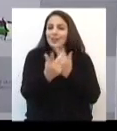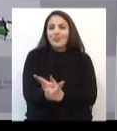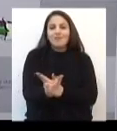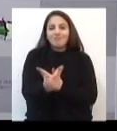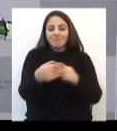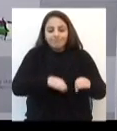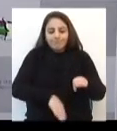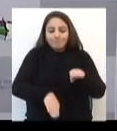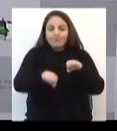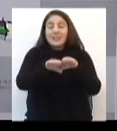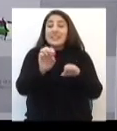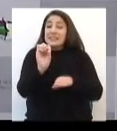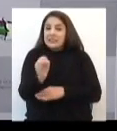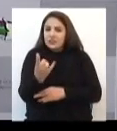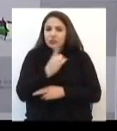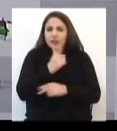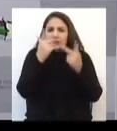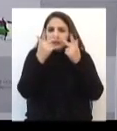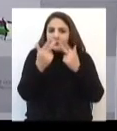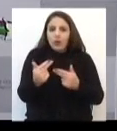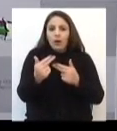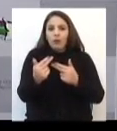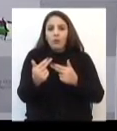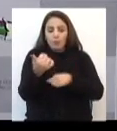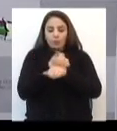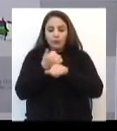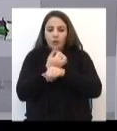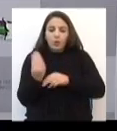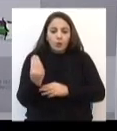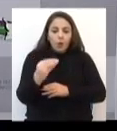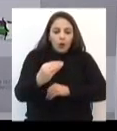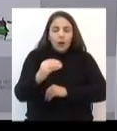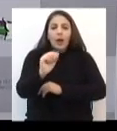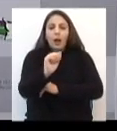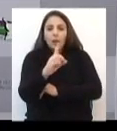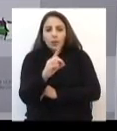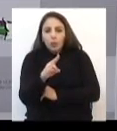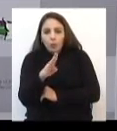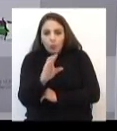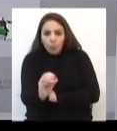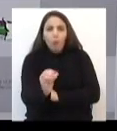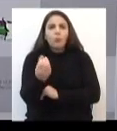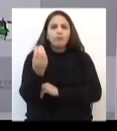semelhante se tivesse essa mão de obra, esse adubo, enfim, todos